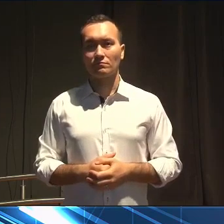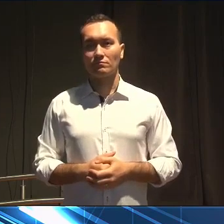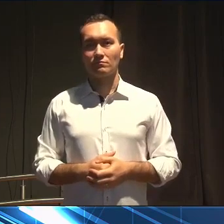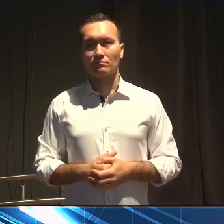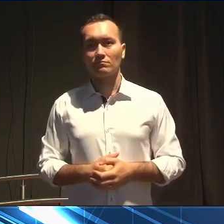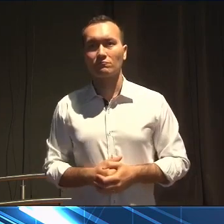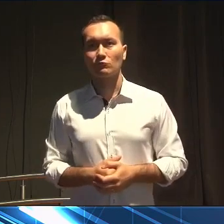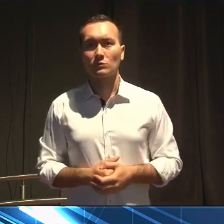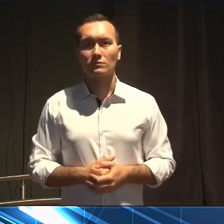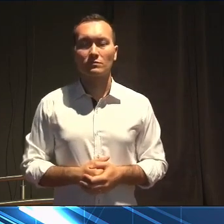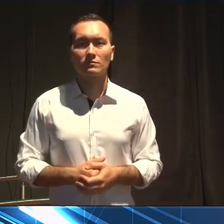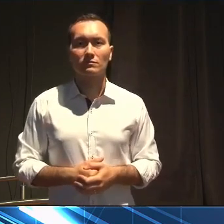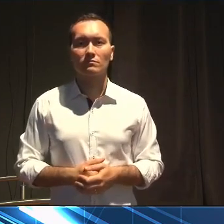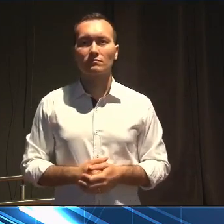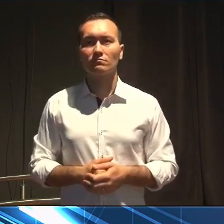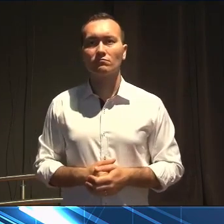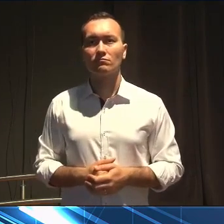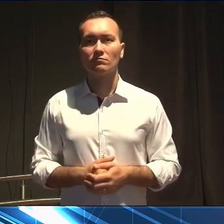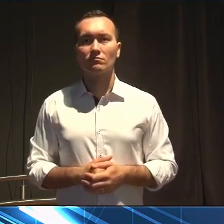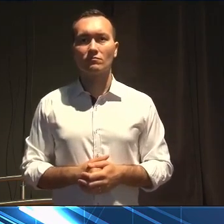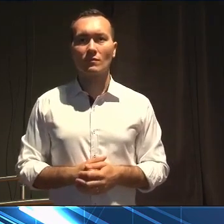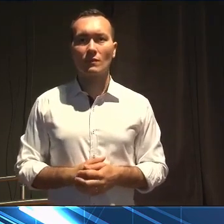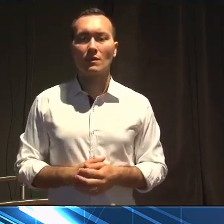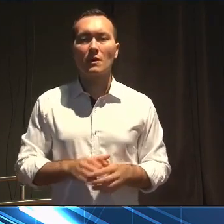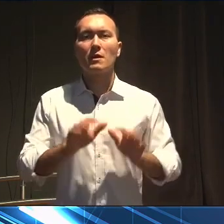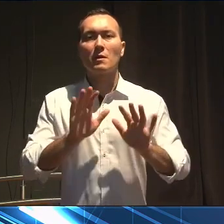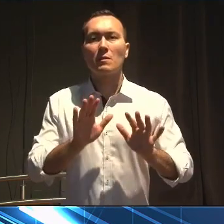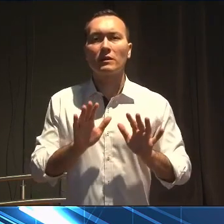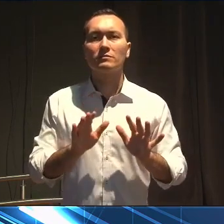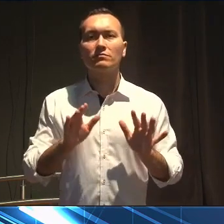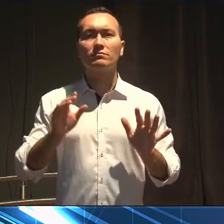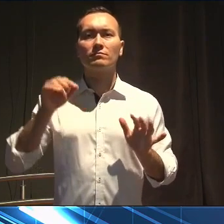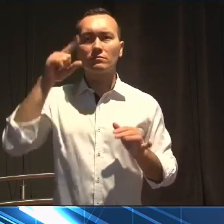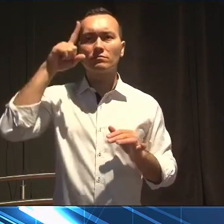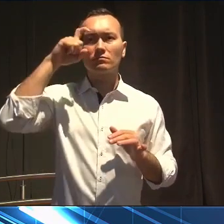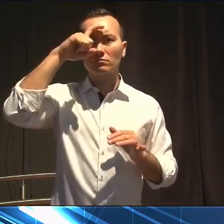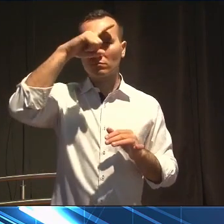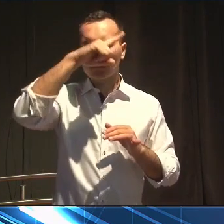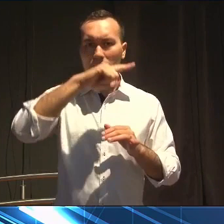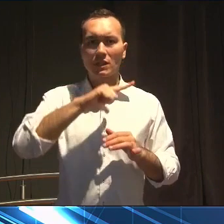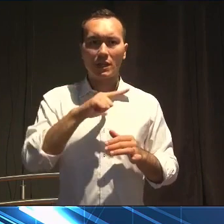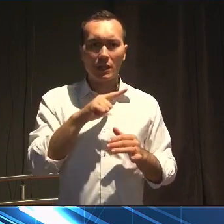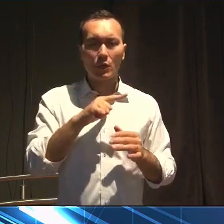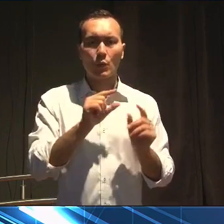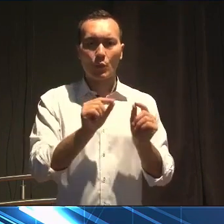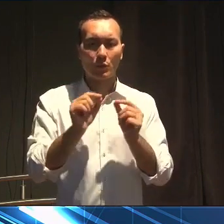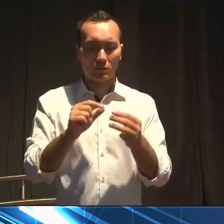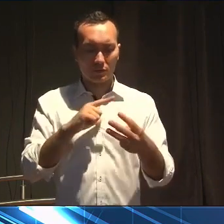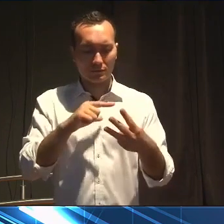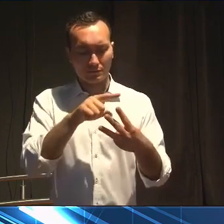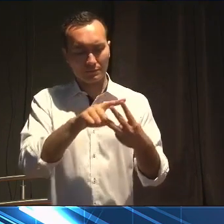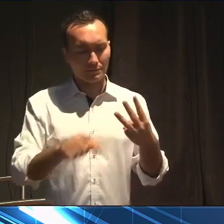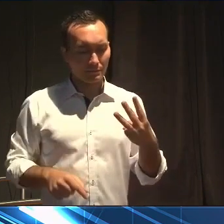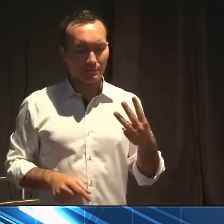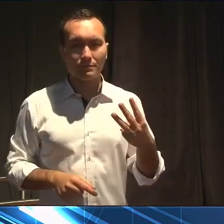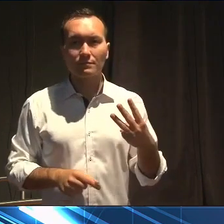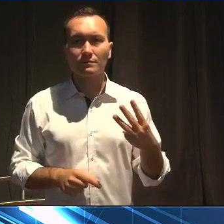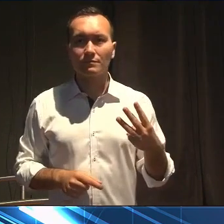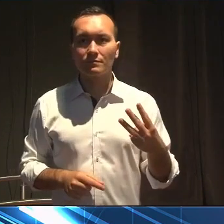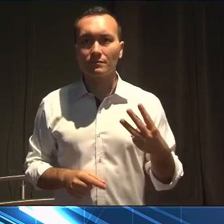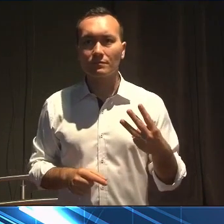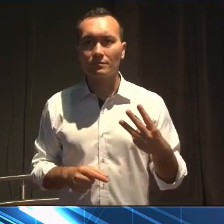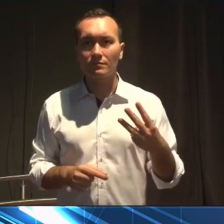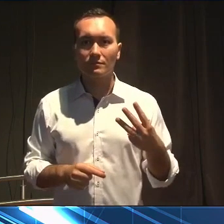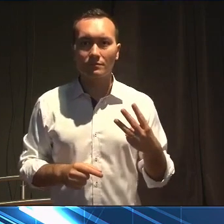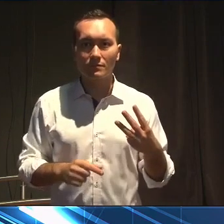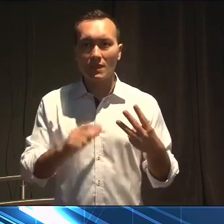A grande dificuldade de criar aplicação em 3D, desenvolver conteúdo em 3D, está relacionada a esses 3 pontos. Primeiro, para criar um